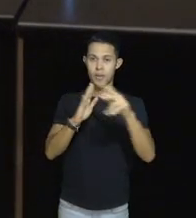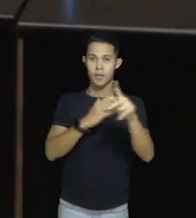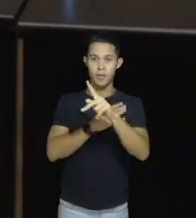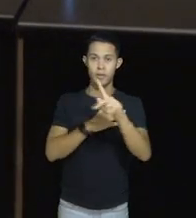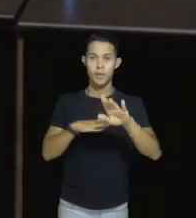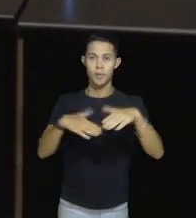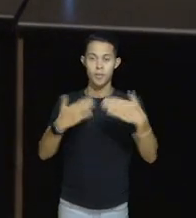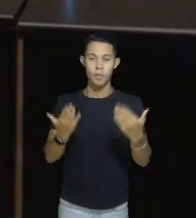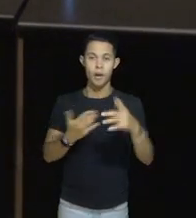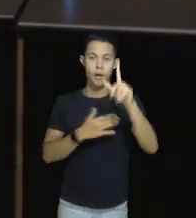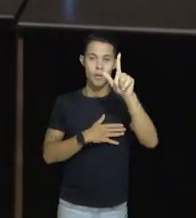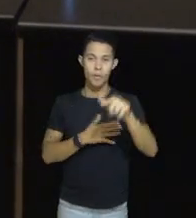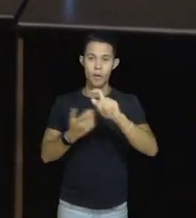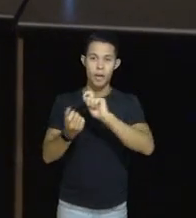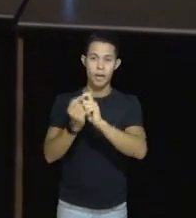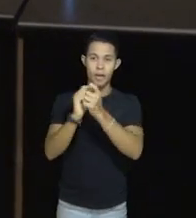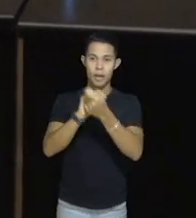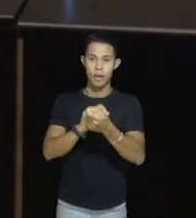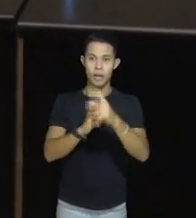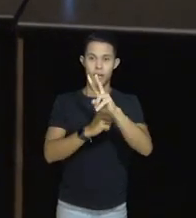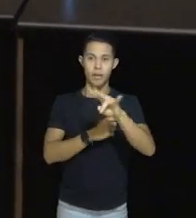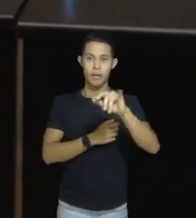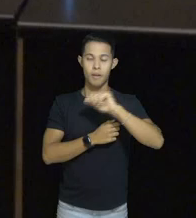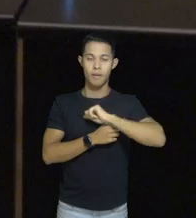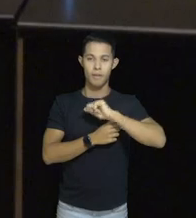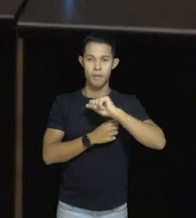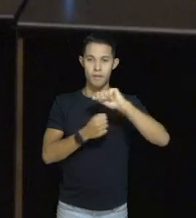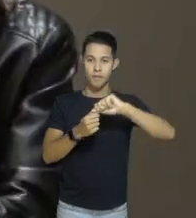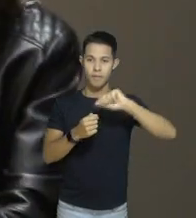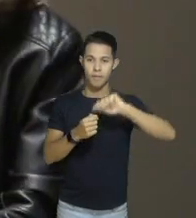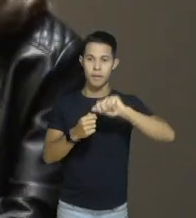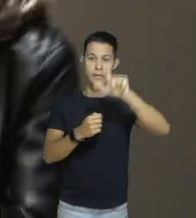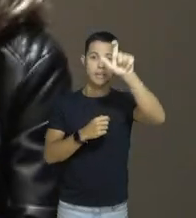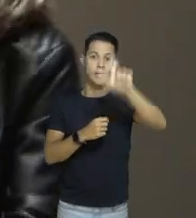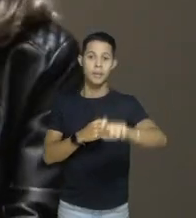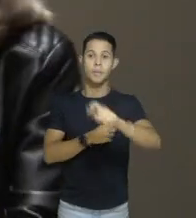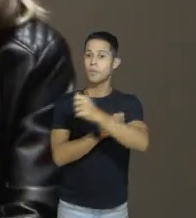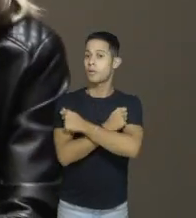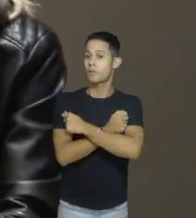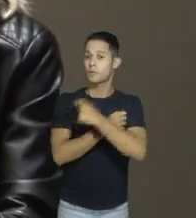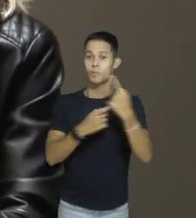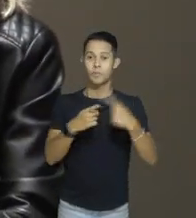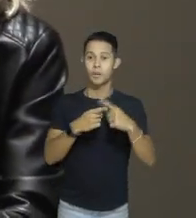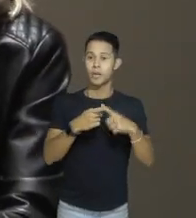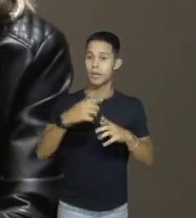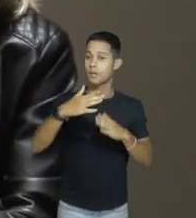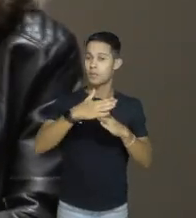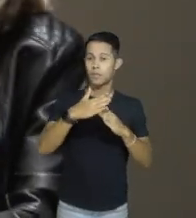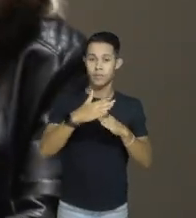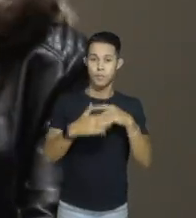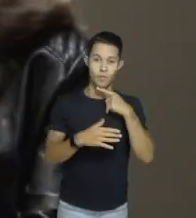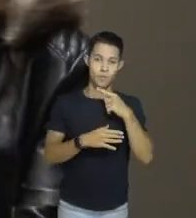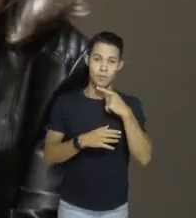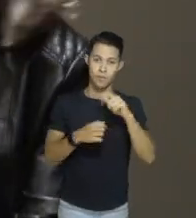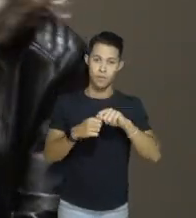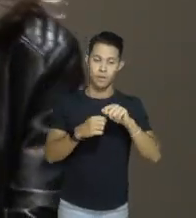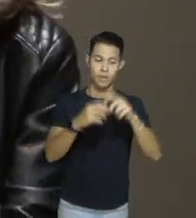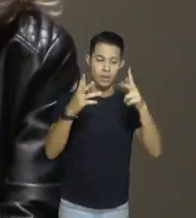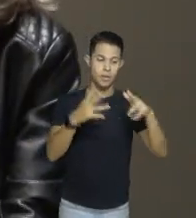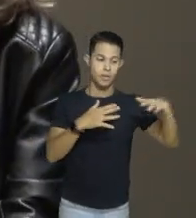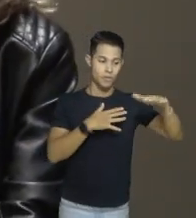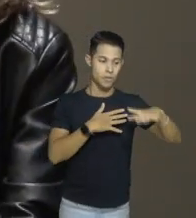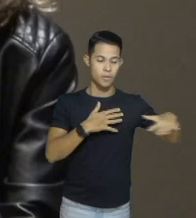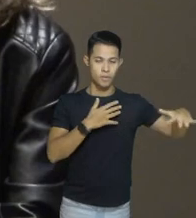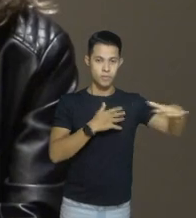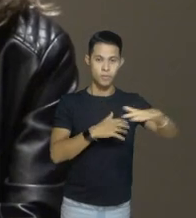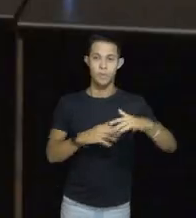adaptação que ele vai fazer lá para o Joãozinho daquela turma, porque ele não vai conseguir fazer a atividade como a turma toda vai fazer. Ele